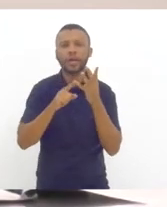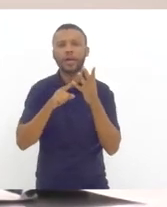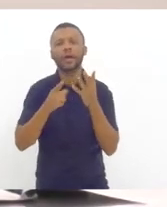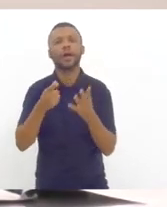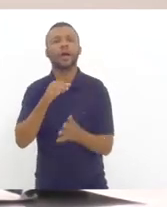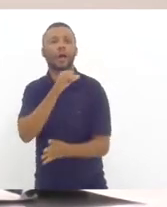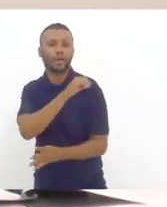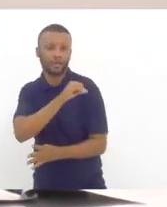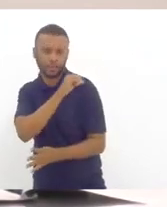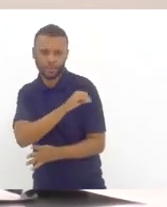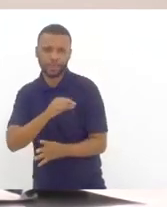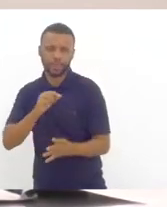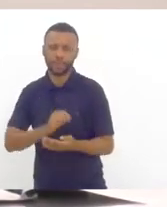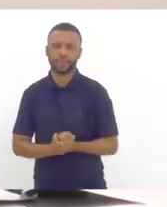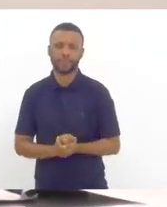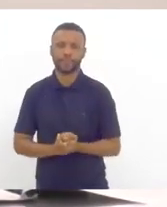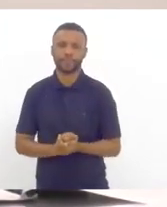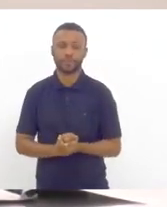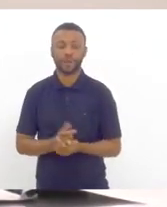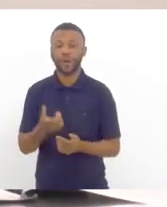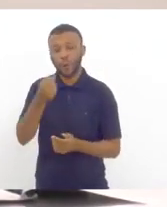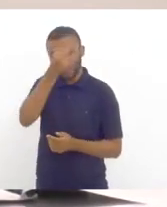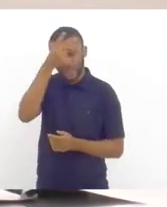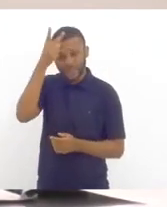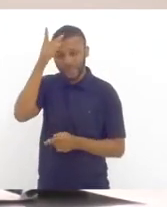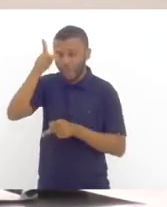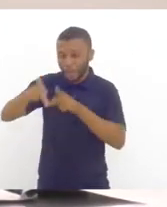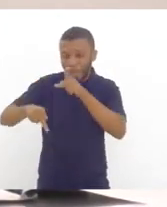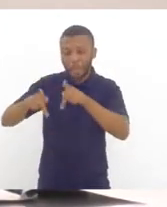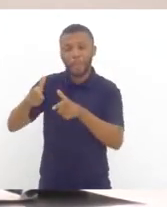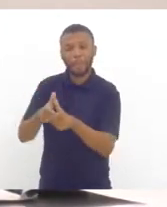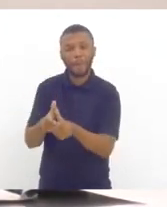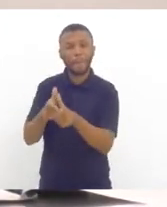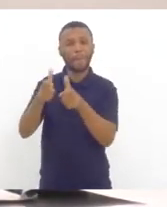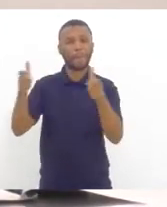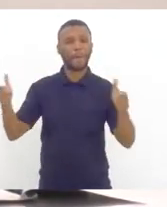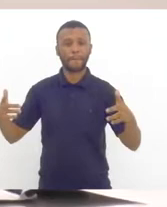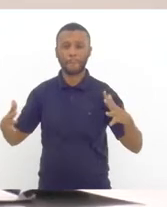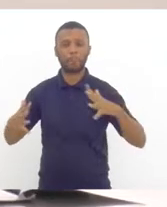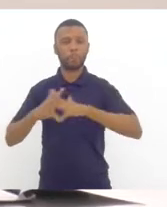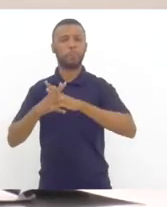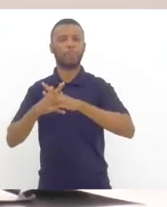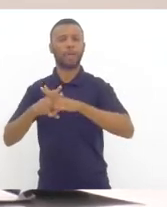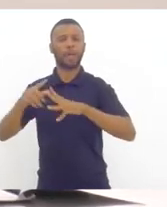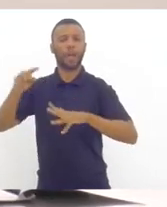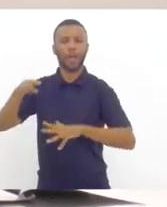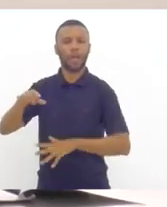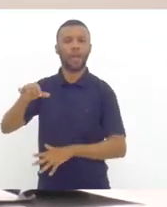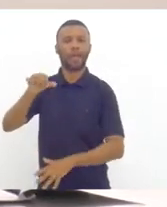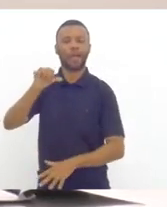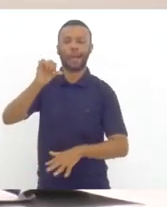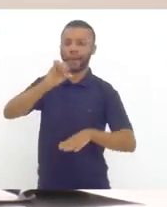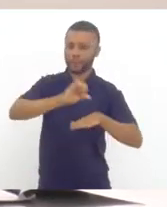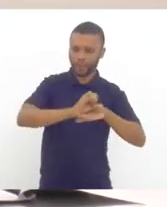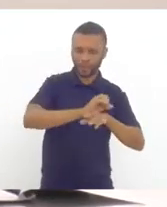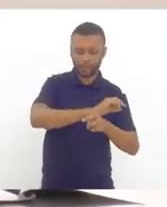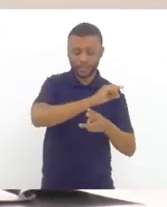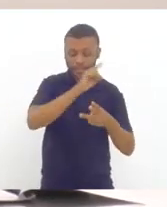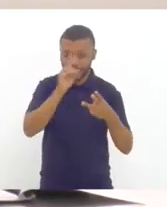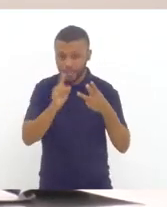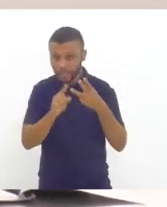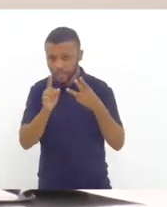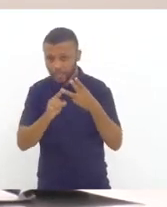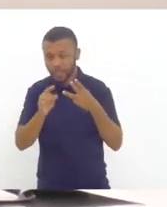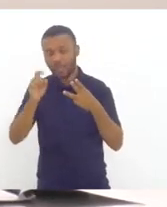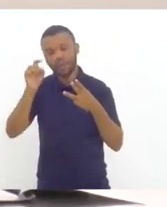populoso é o da capital. Em terceiro lugar, é o município de Duque de Caxias. E,